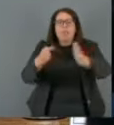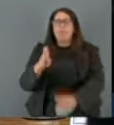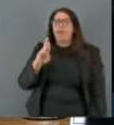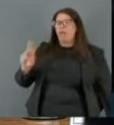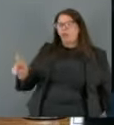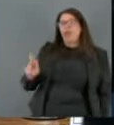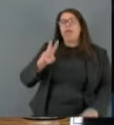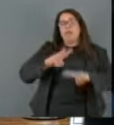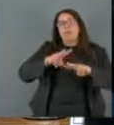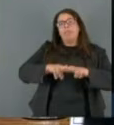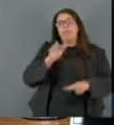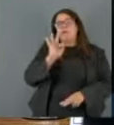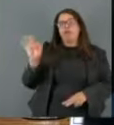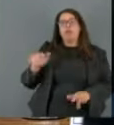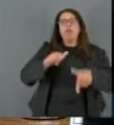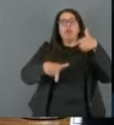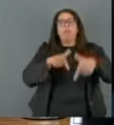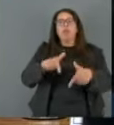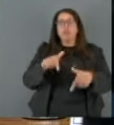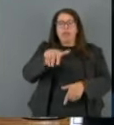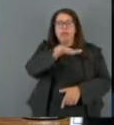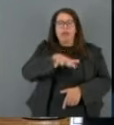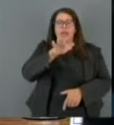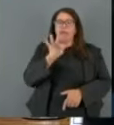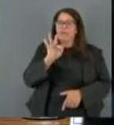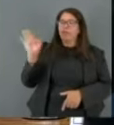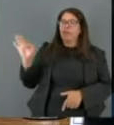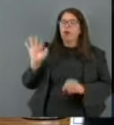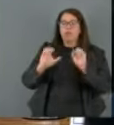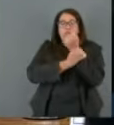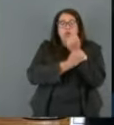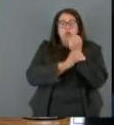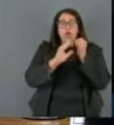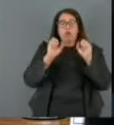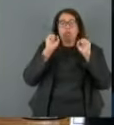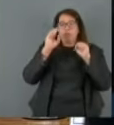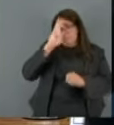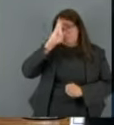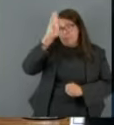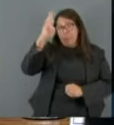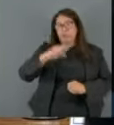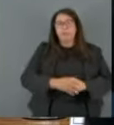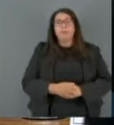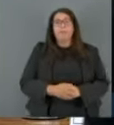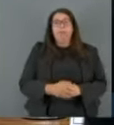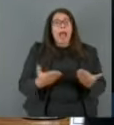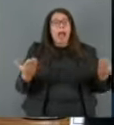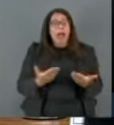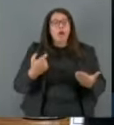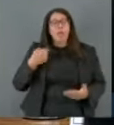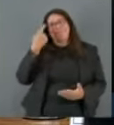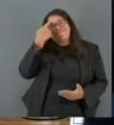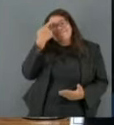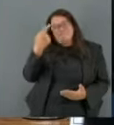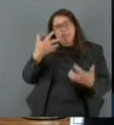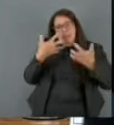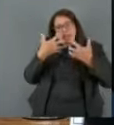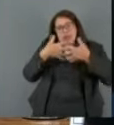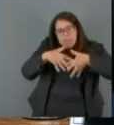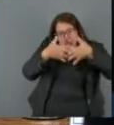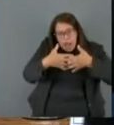Federal, ela em princípio só trabalha nas 5 penitenciárias de alta segurança. Agora, nós estamos ingressando na arena, na